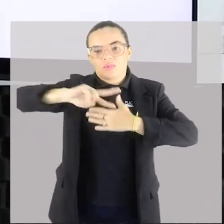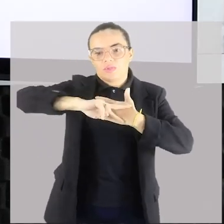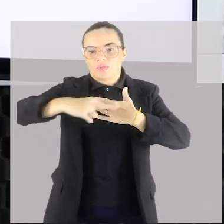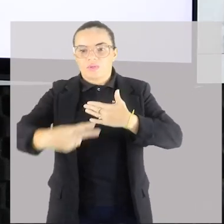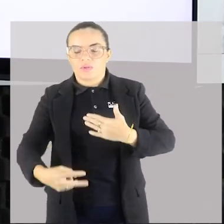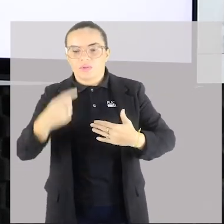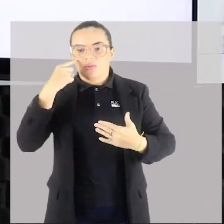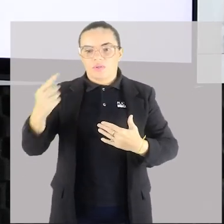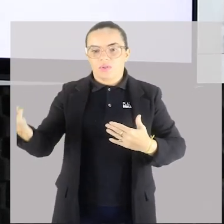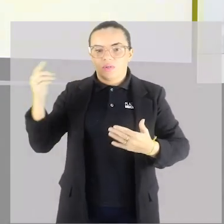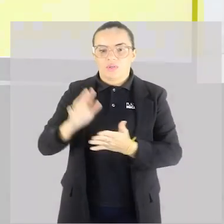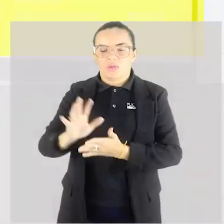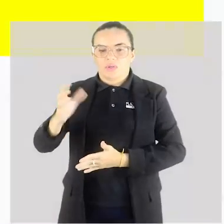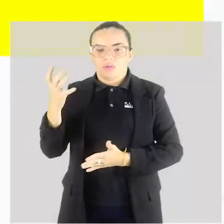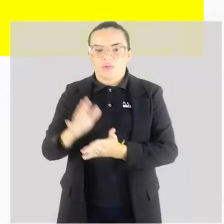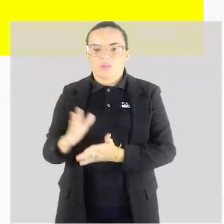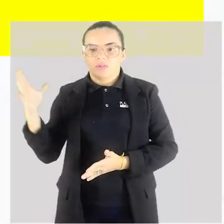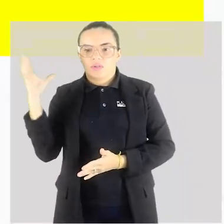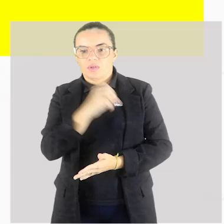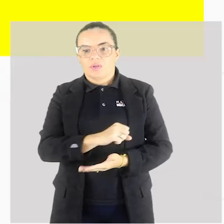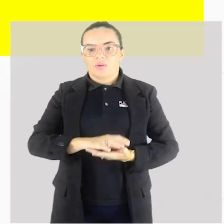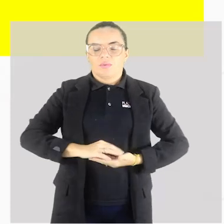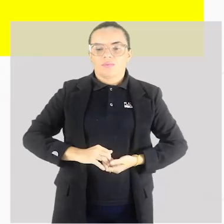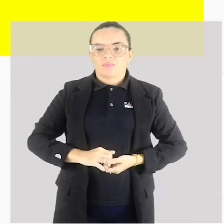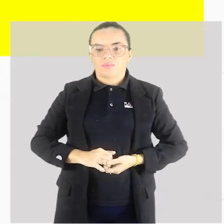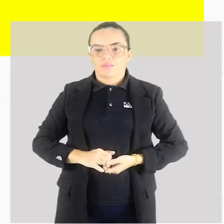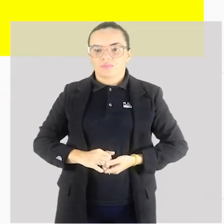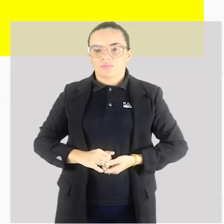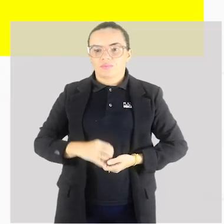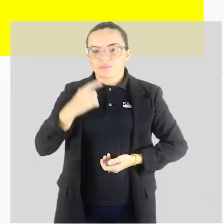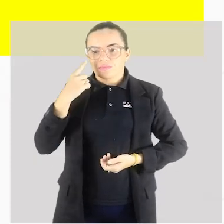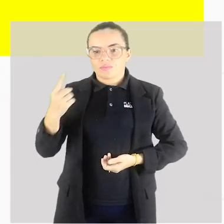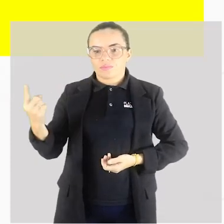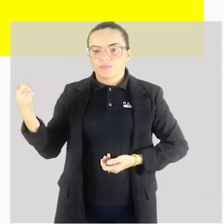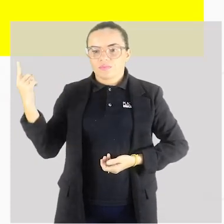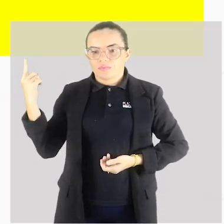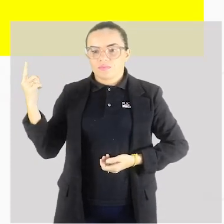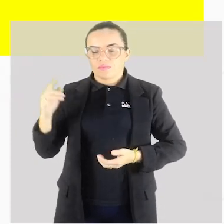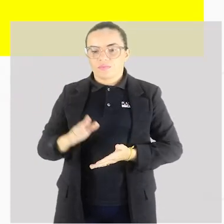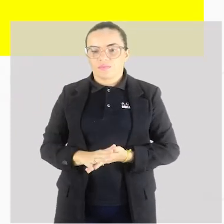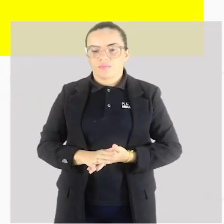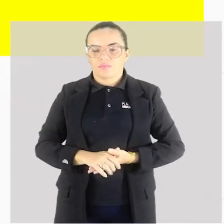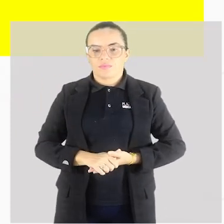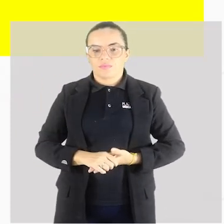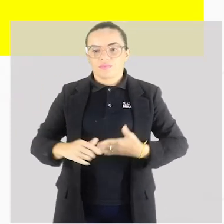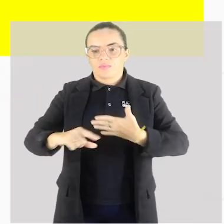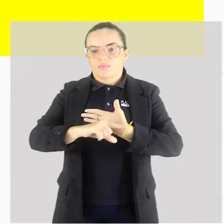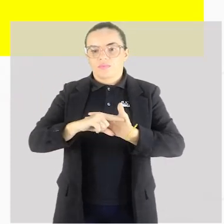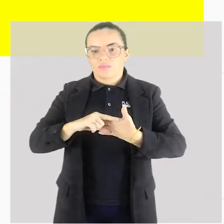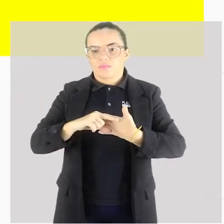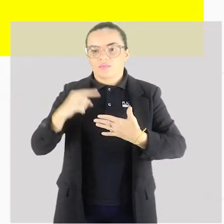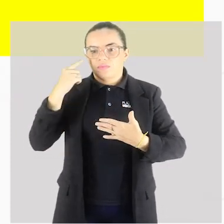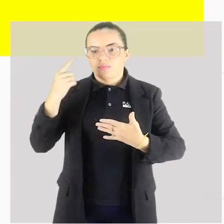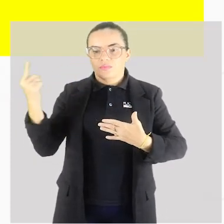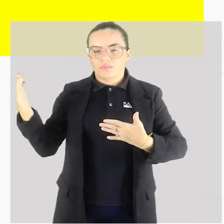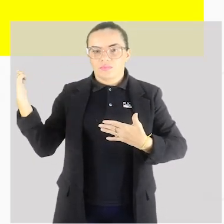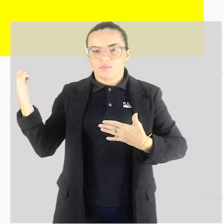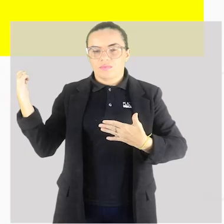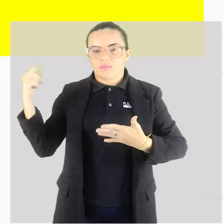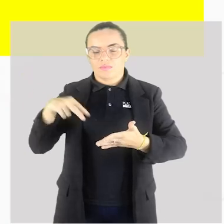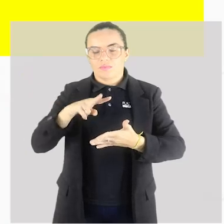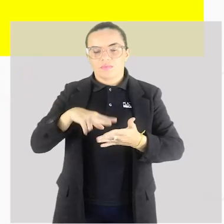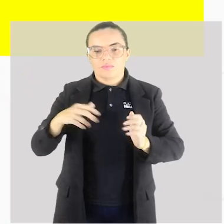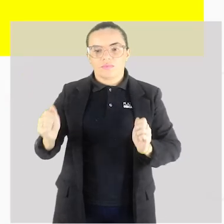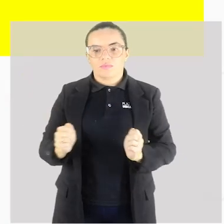ele acontece rapidamente. Aí, o Capra ele afirma a seguinte situação. As colagens de ação, em